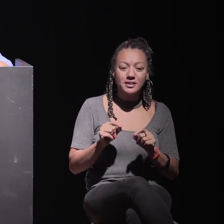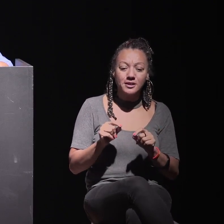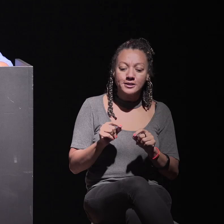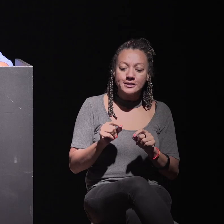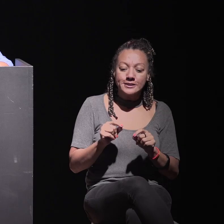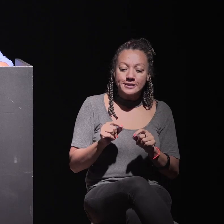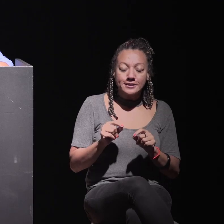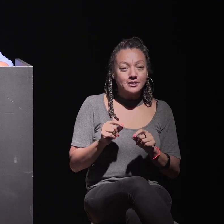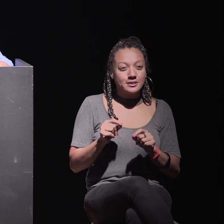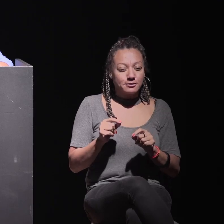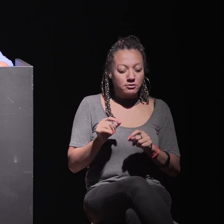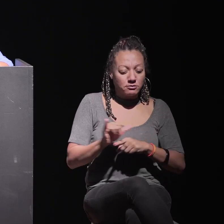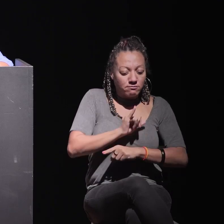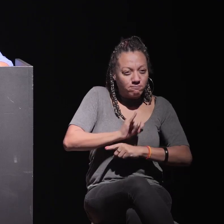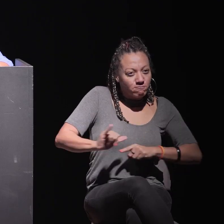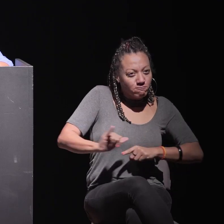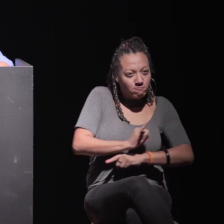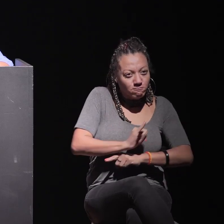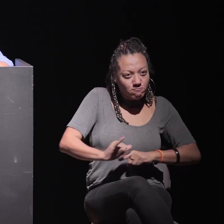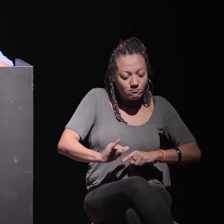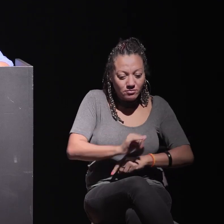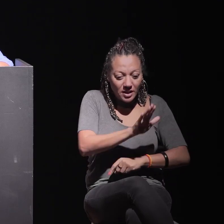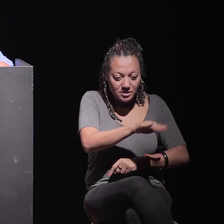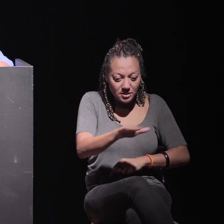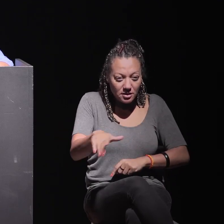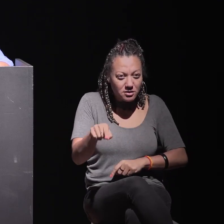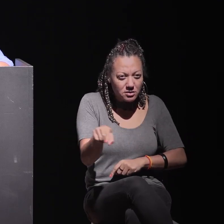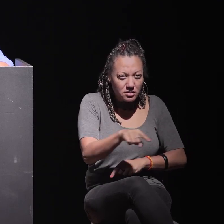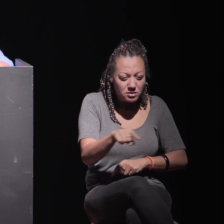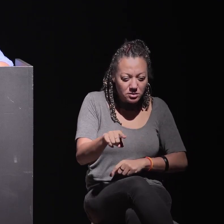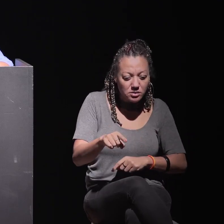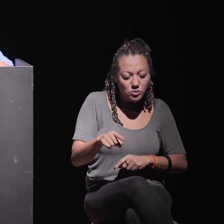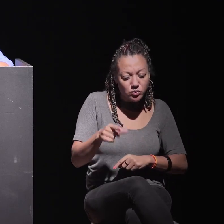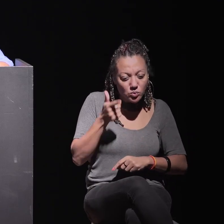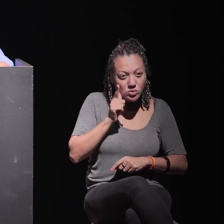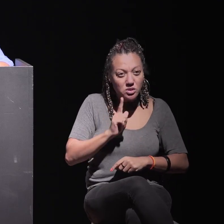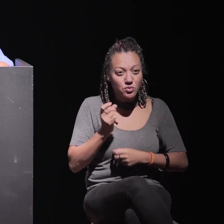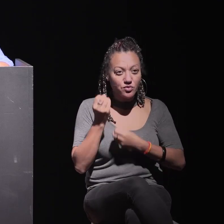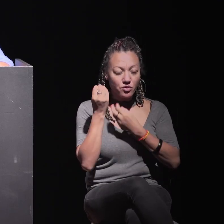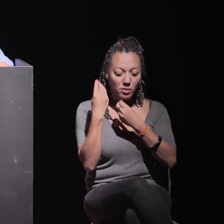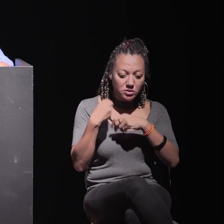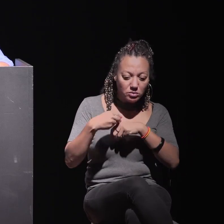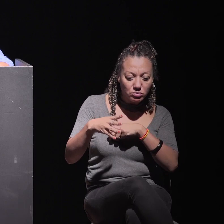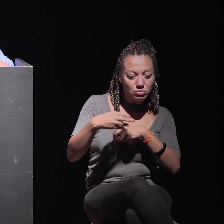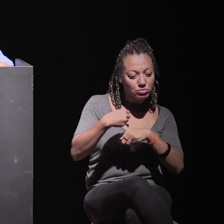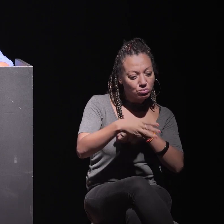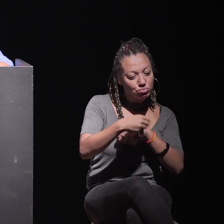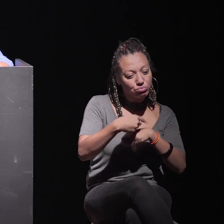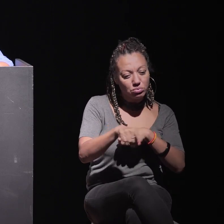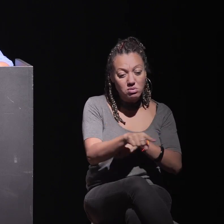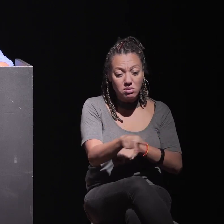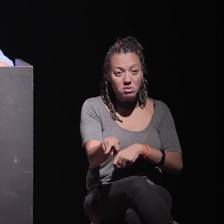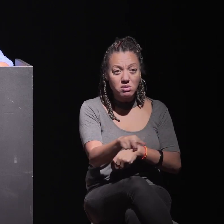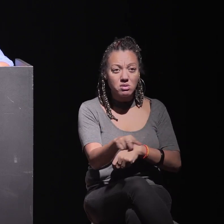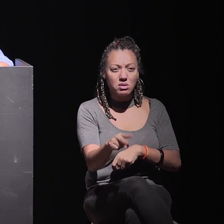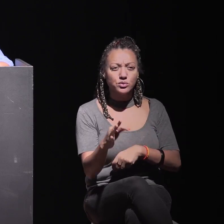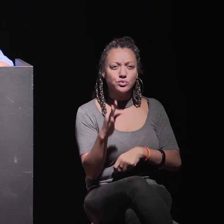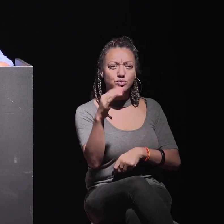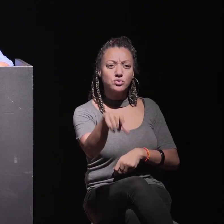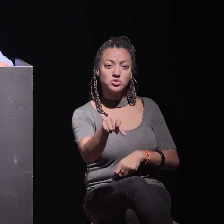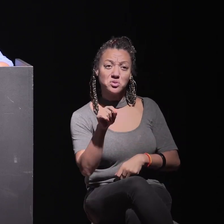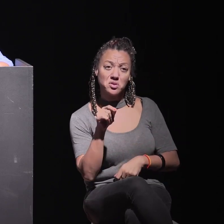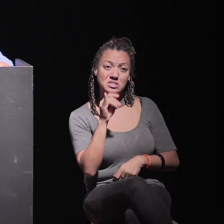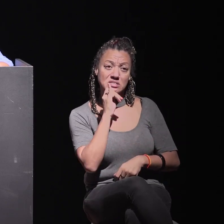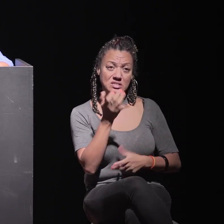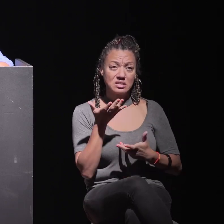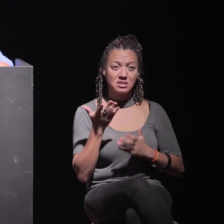para que essas crianças que estão em formação tenham acesso e possam escolher o que querem ser. Se querem ser